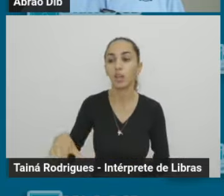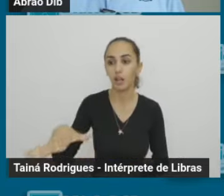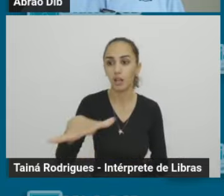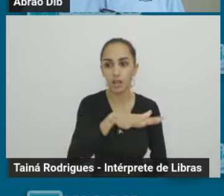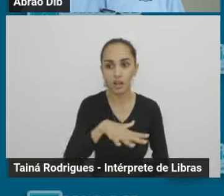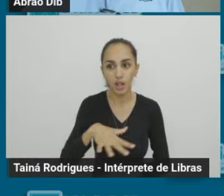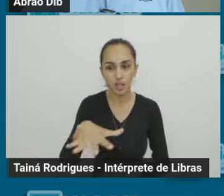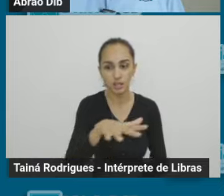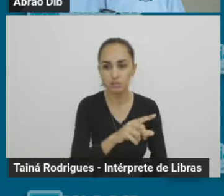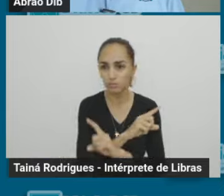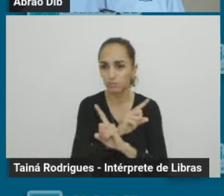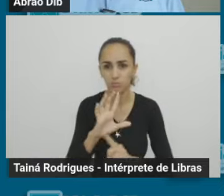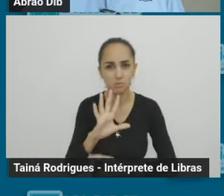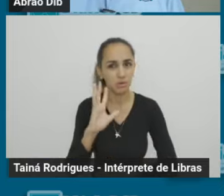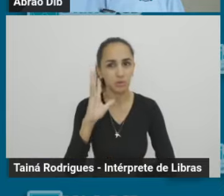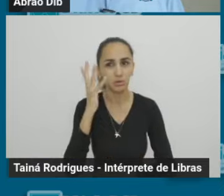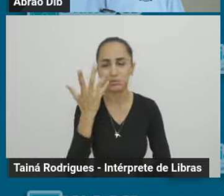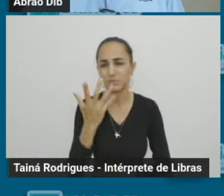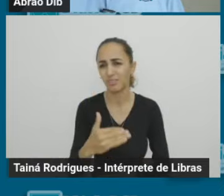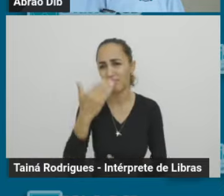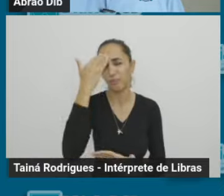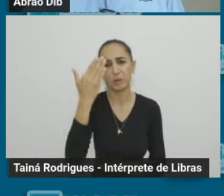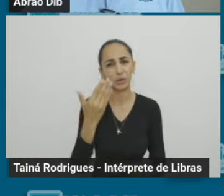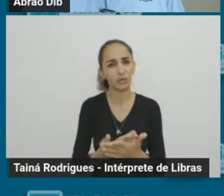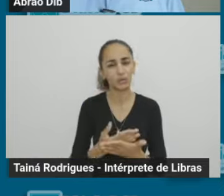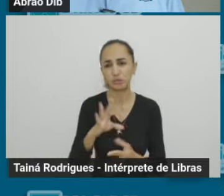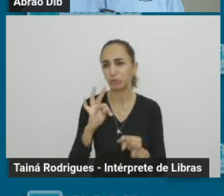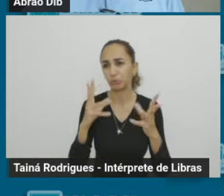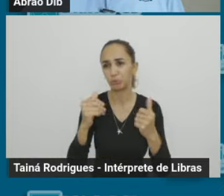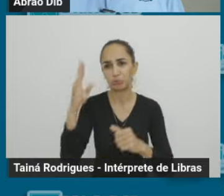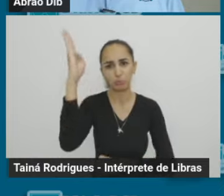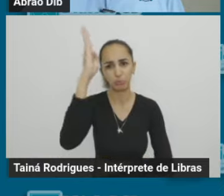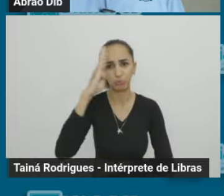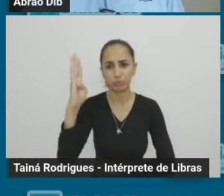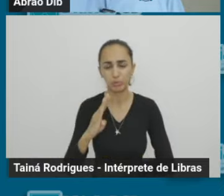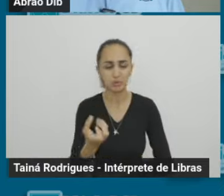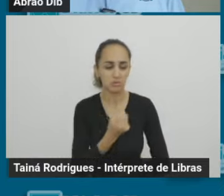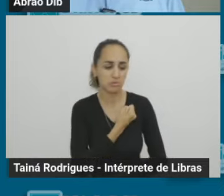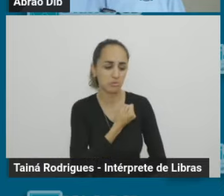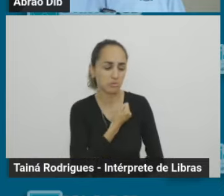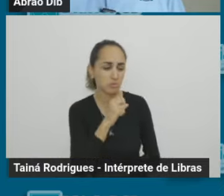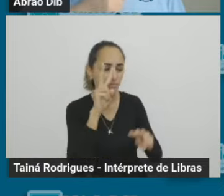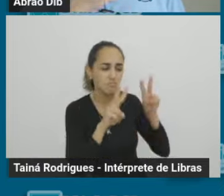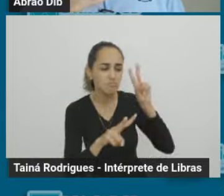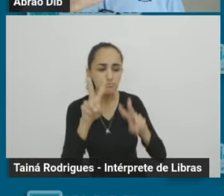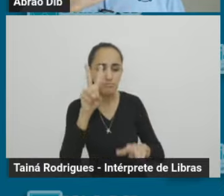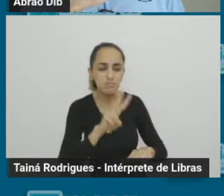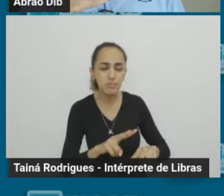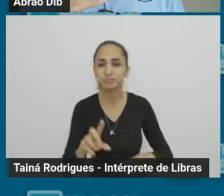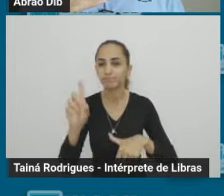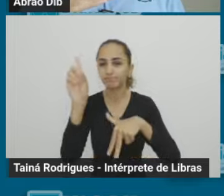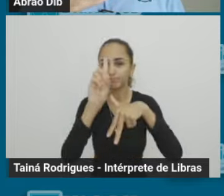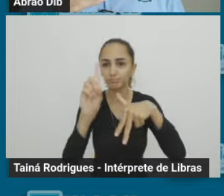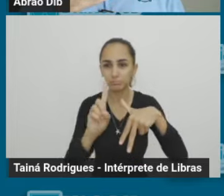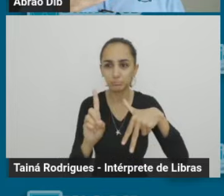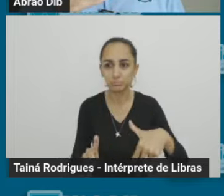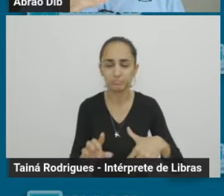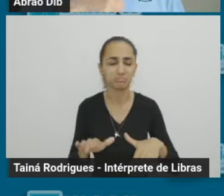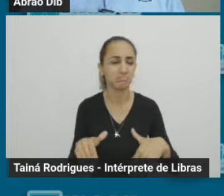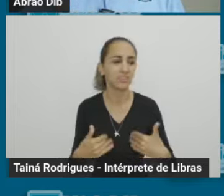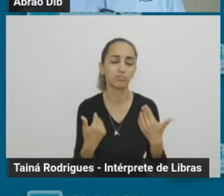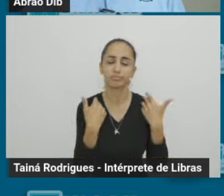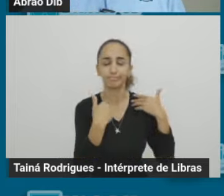acontecendo e acredito que seja no Brasil inteiro pelos números que a gente vê. Pessoa com deficiência, então, nem se